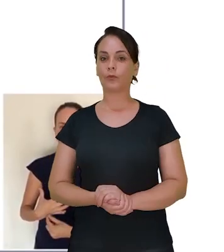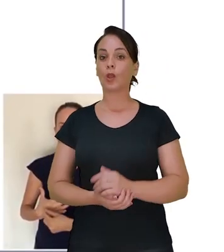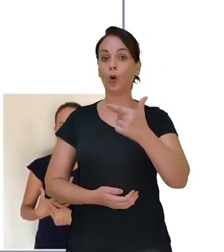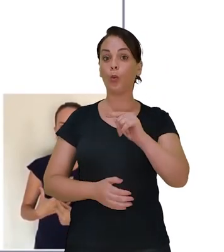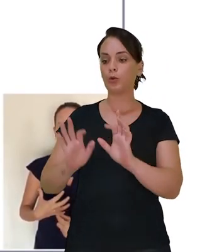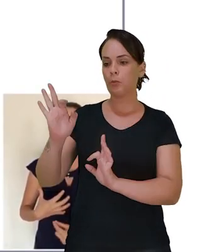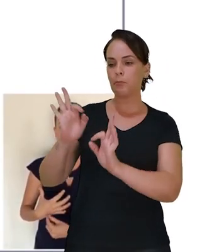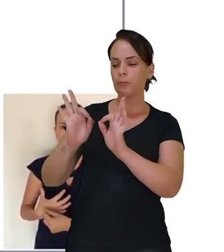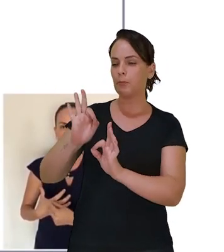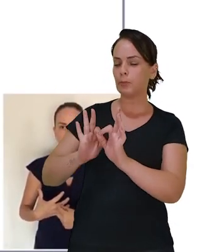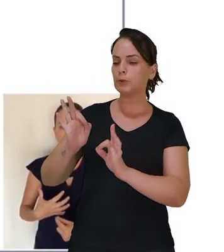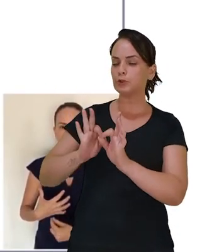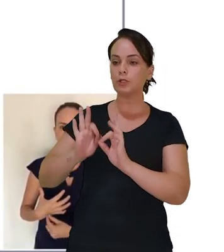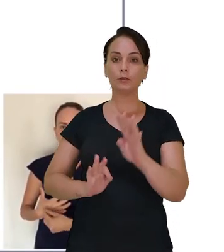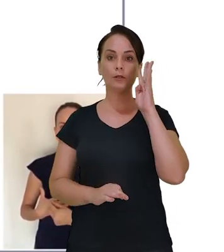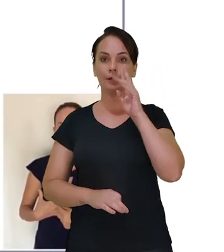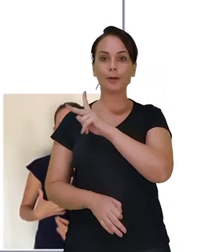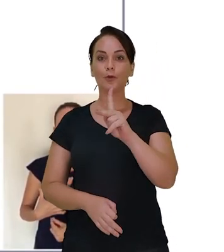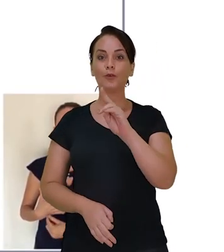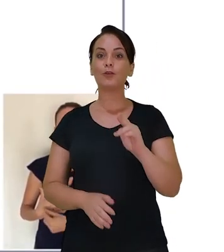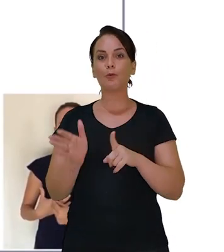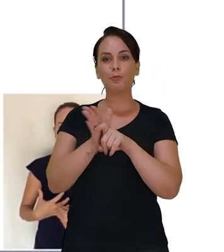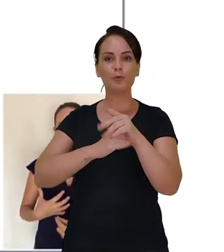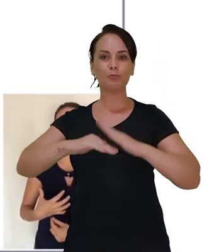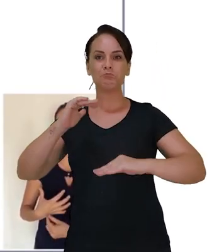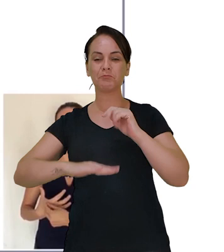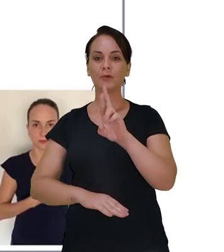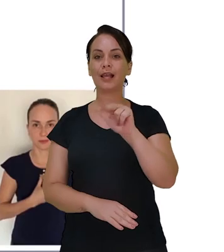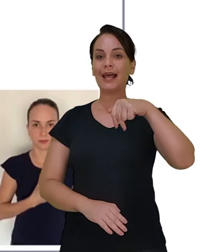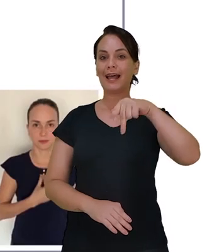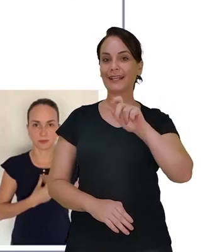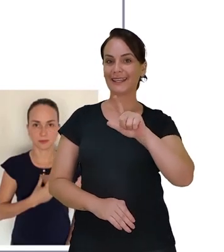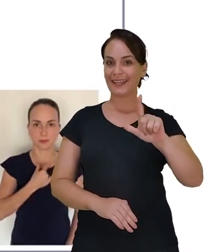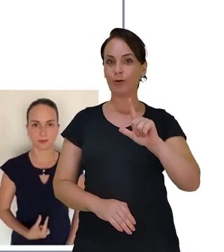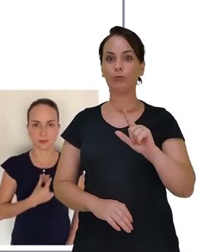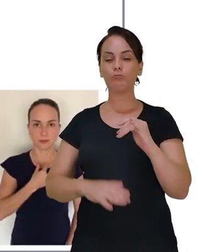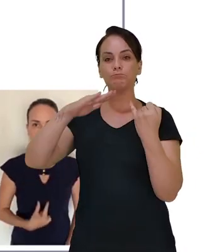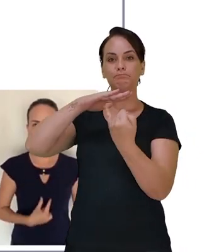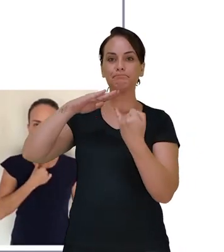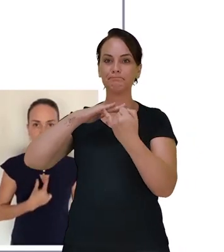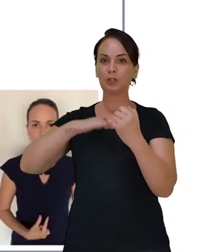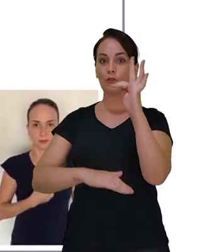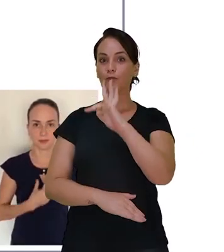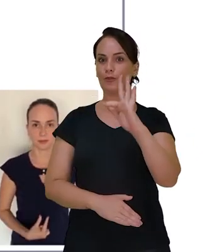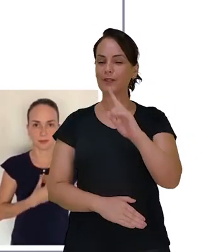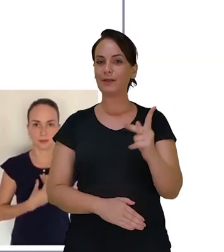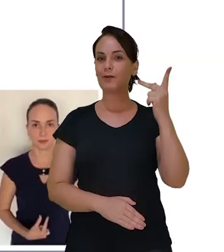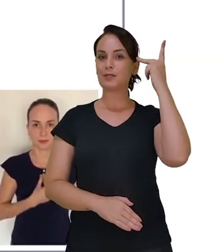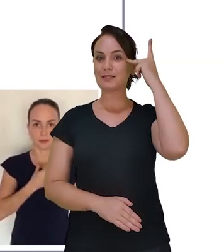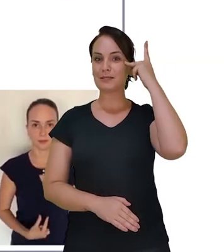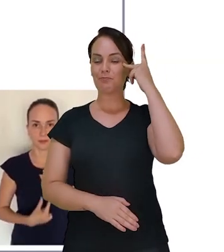projeto muito legal é o da professora e bióloga Raquel Maldonado, do Instituto Federal de São Paulo, campus